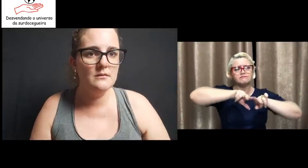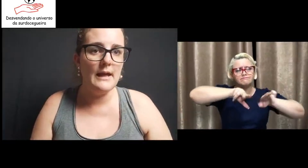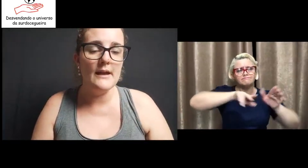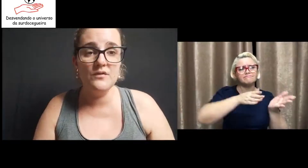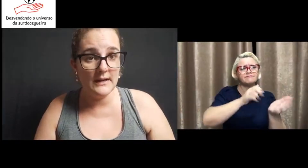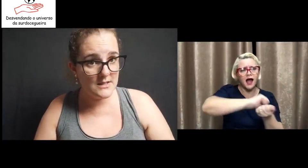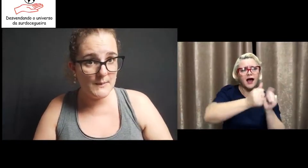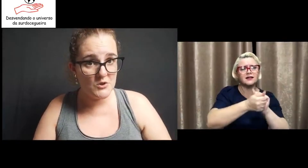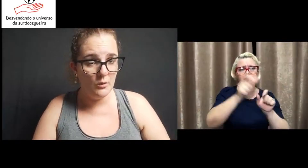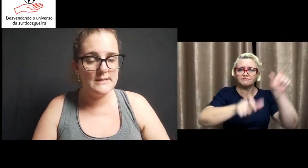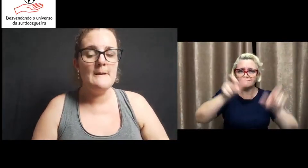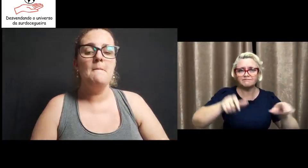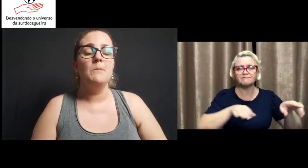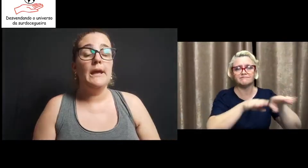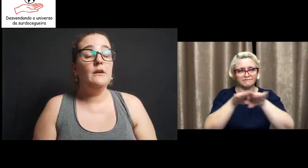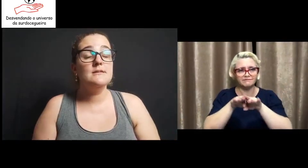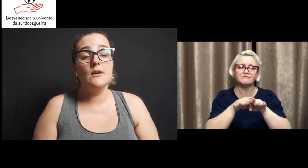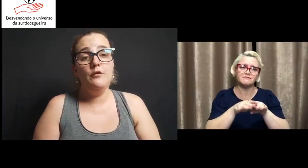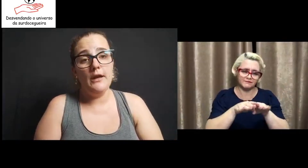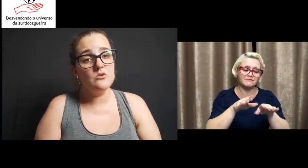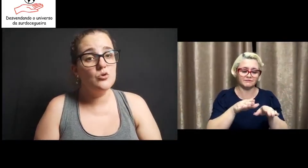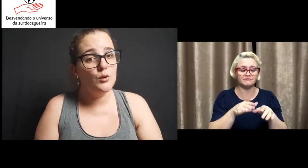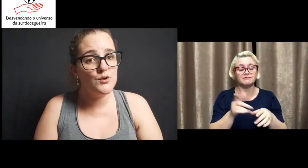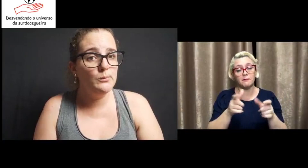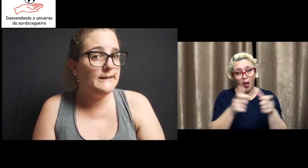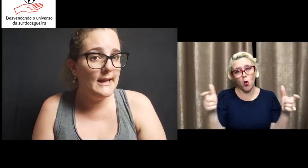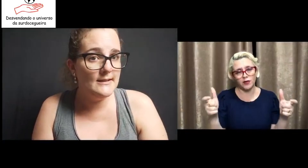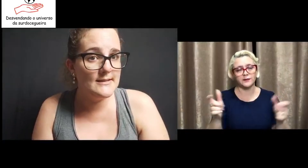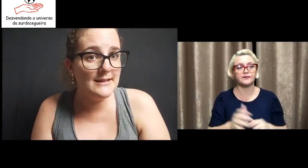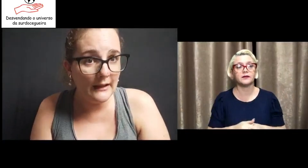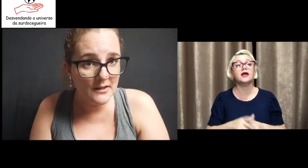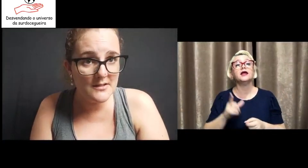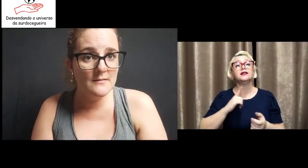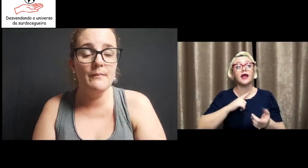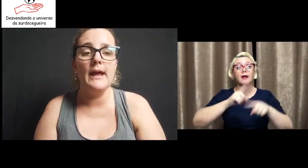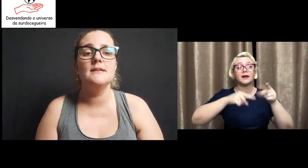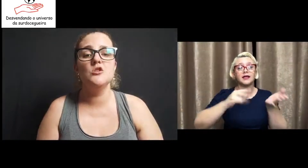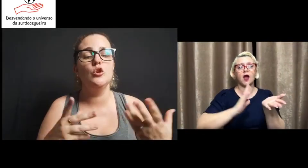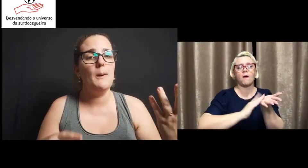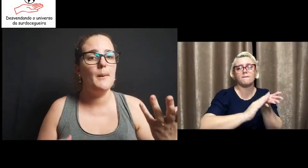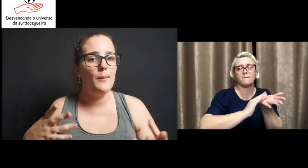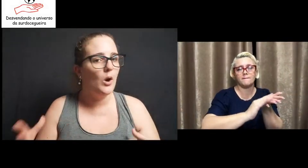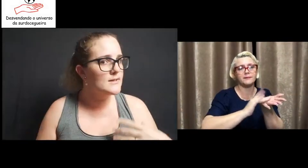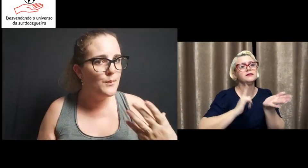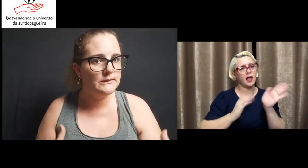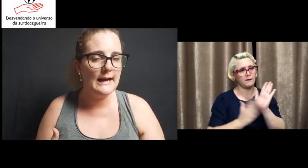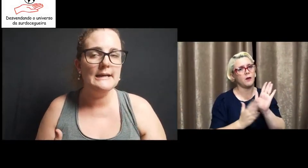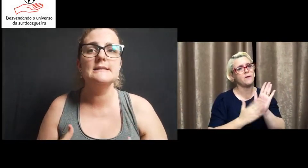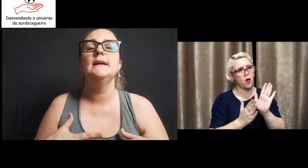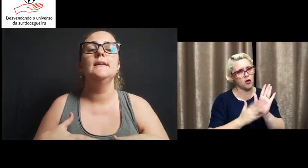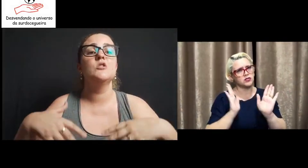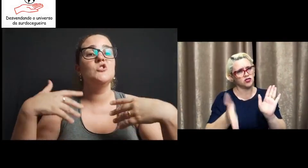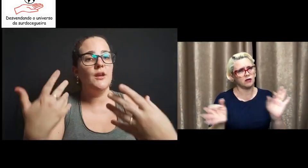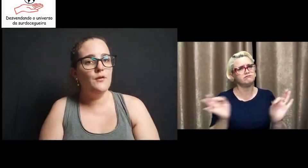campos, né? Diversas pessoas. Eles são feitos todos com materiais táteis, né? Existe toda uma proposta por